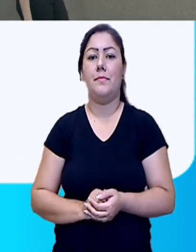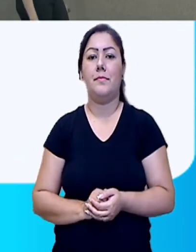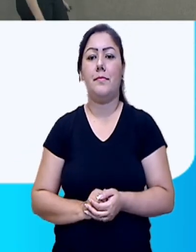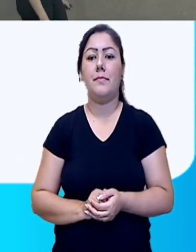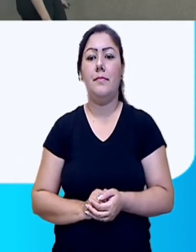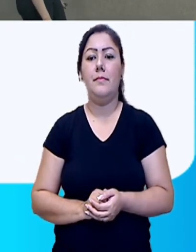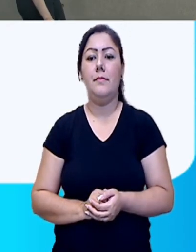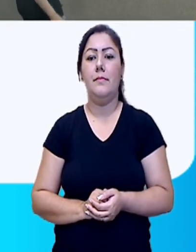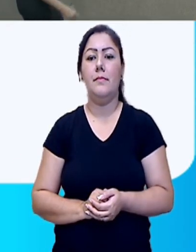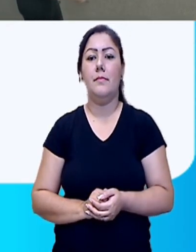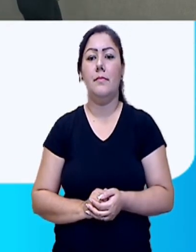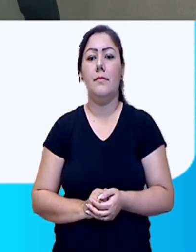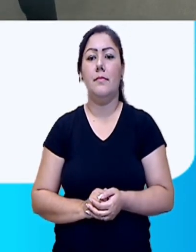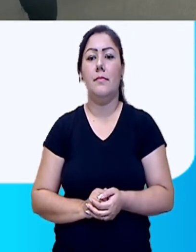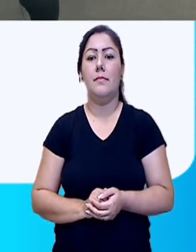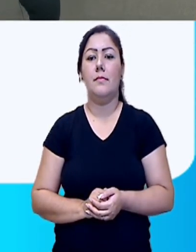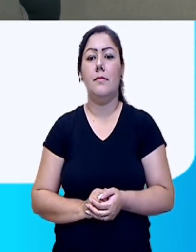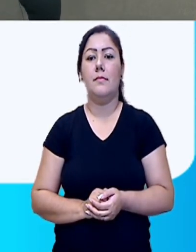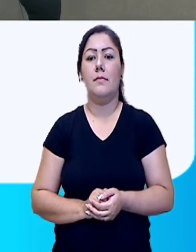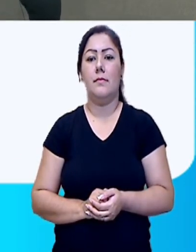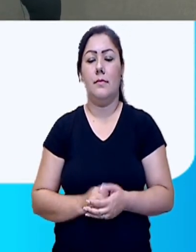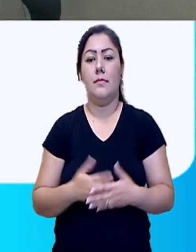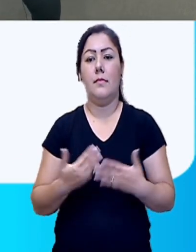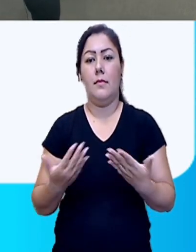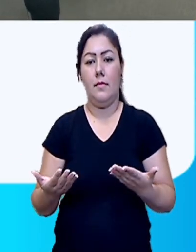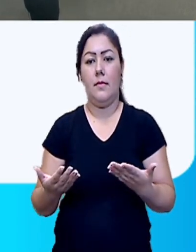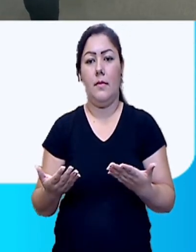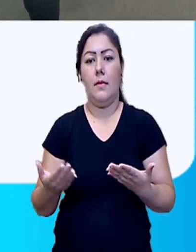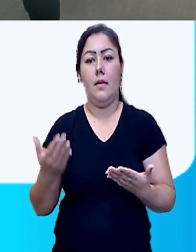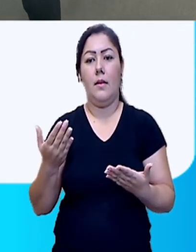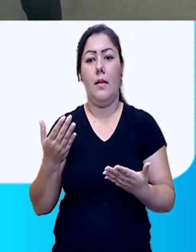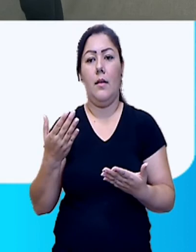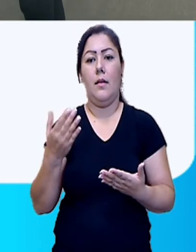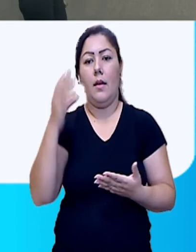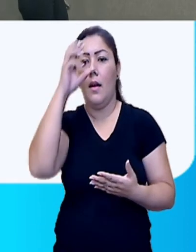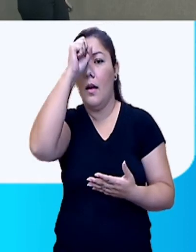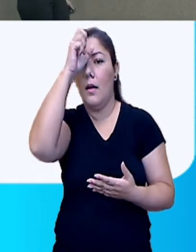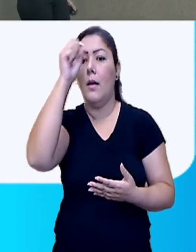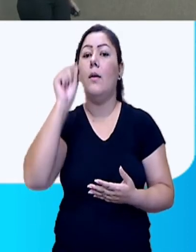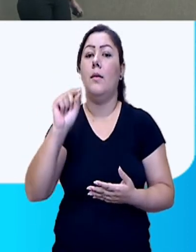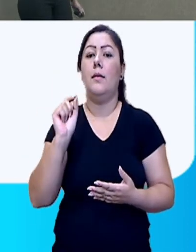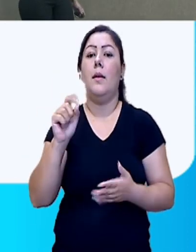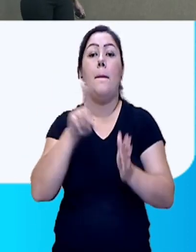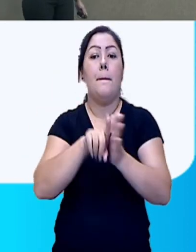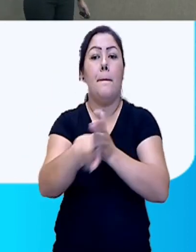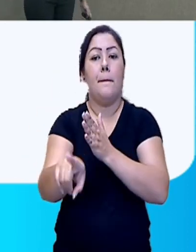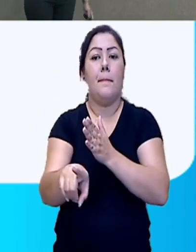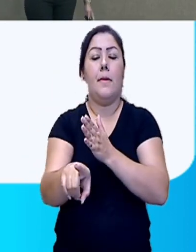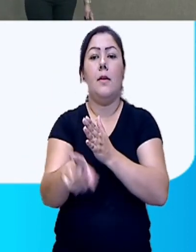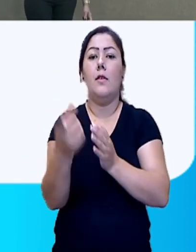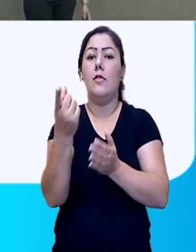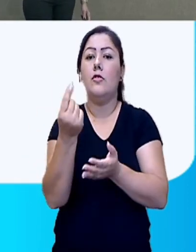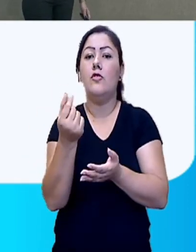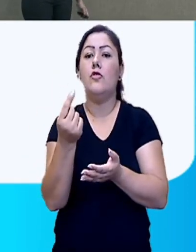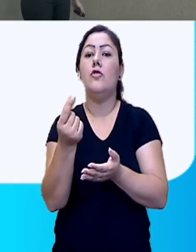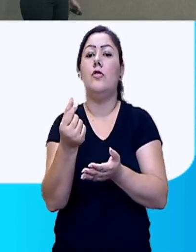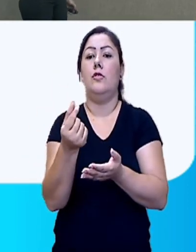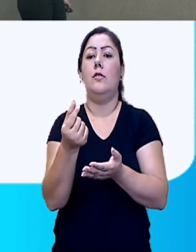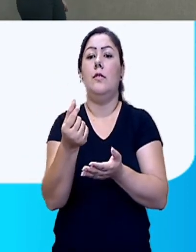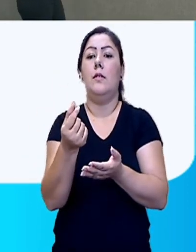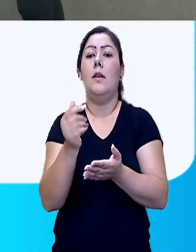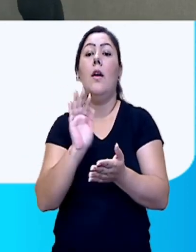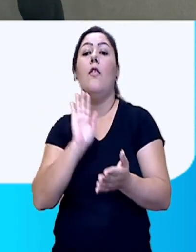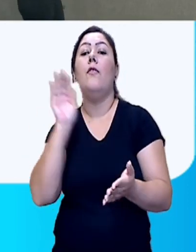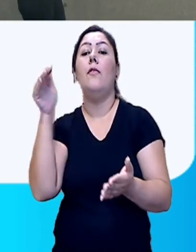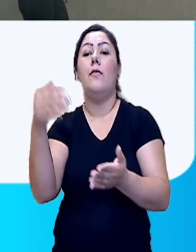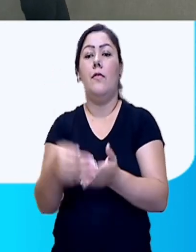Aí, nessa questão aqui, tá perguntando... Qual foi o saldo final de Roberto?